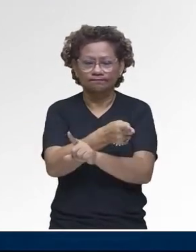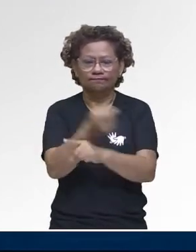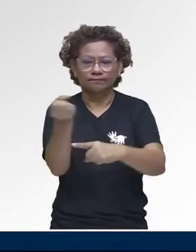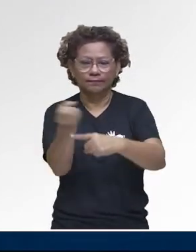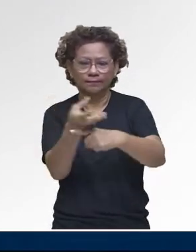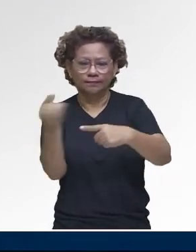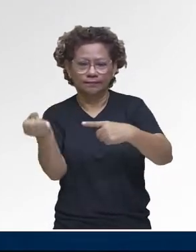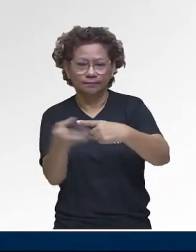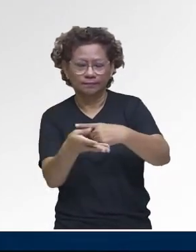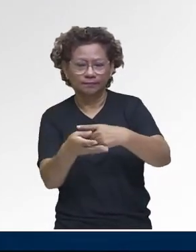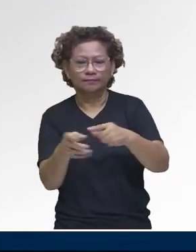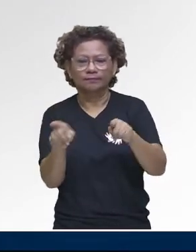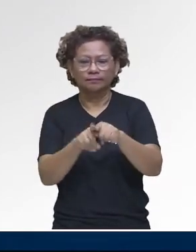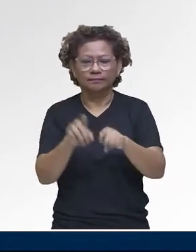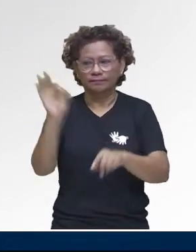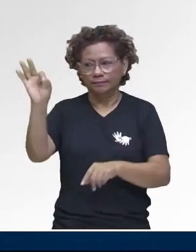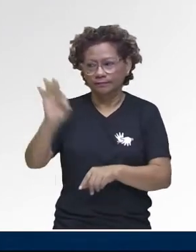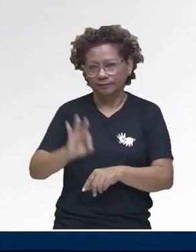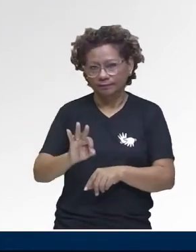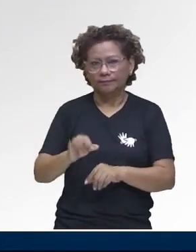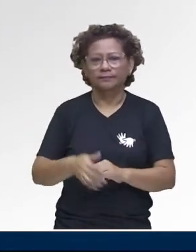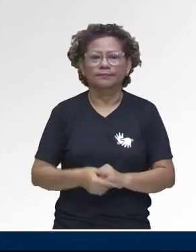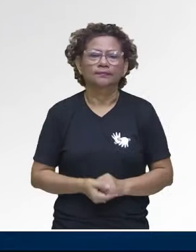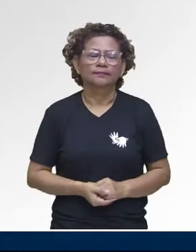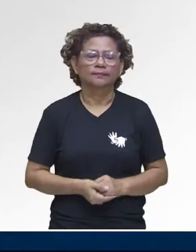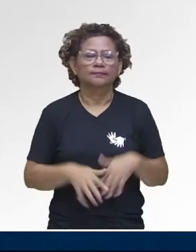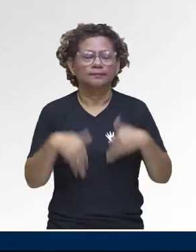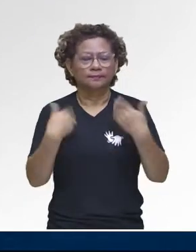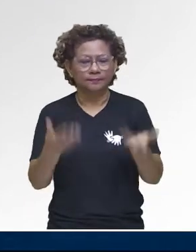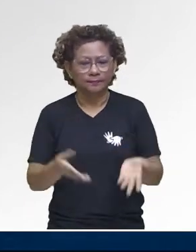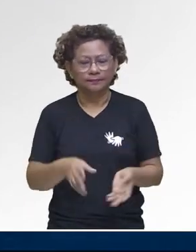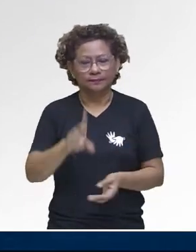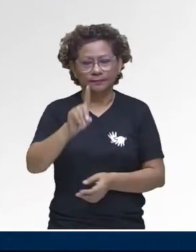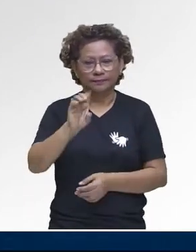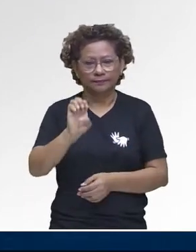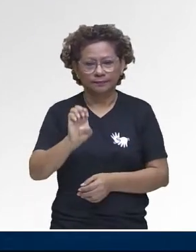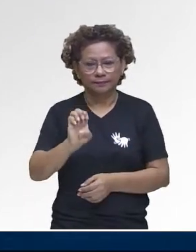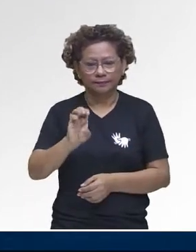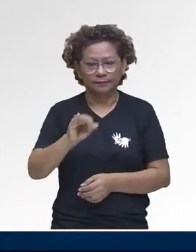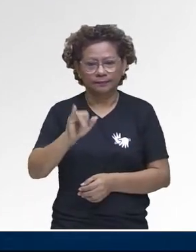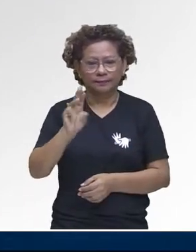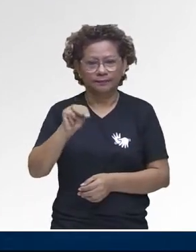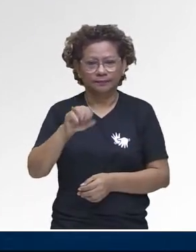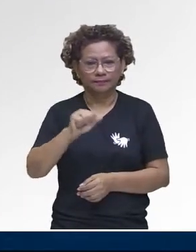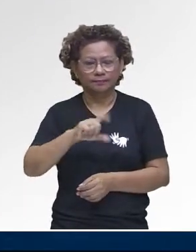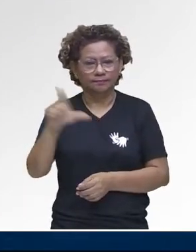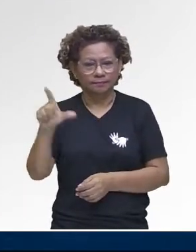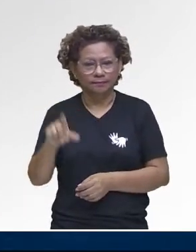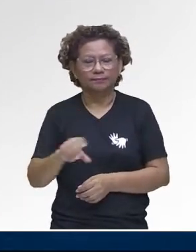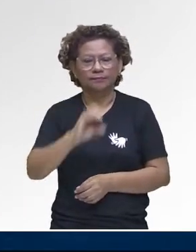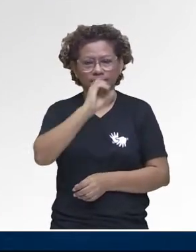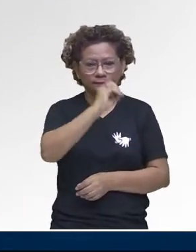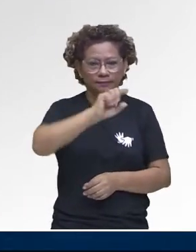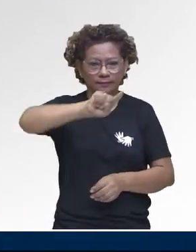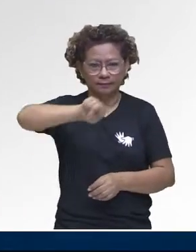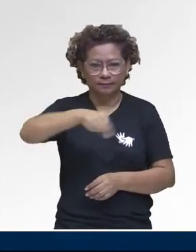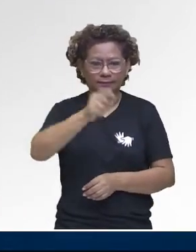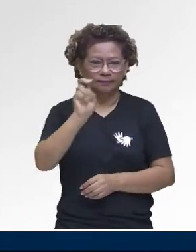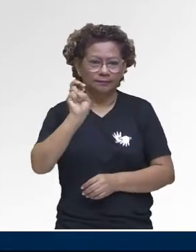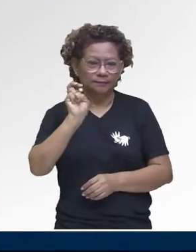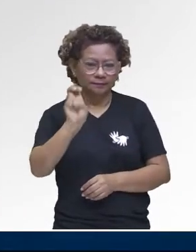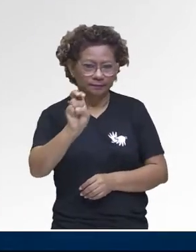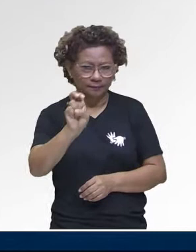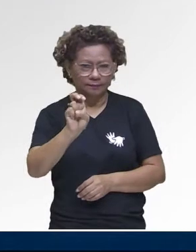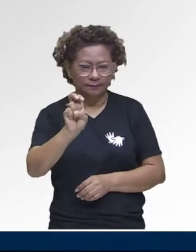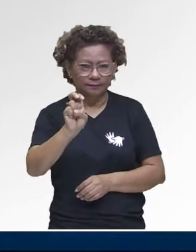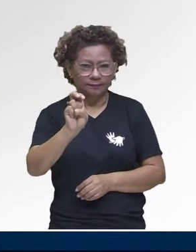nosso quadro. Temos então o número decimal 5 décimos, na fração ele